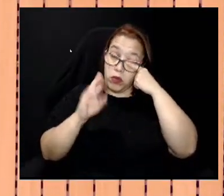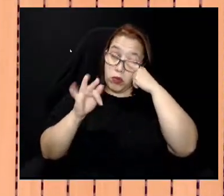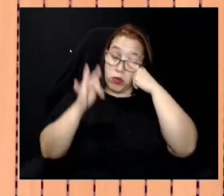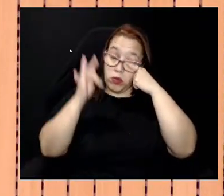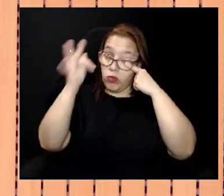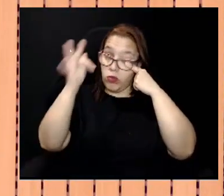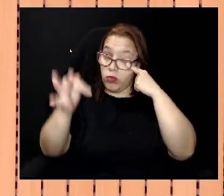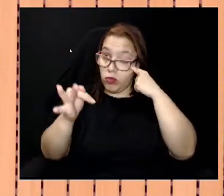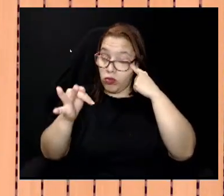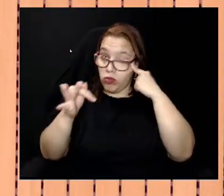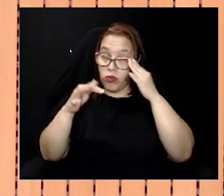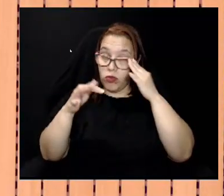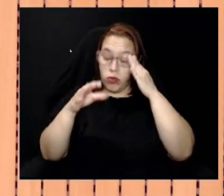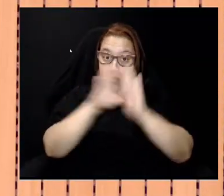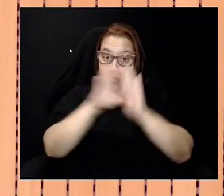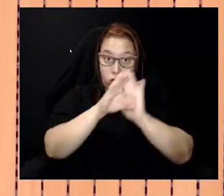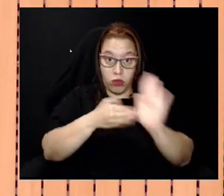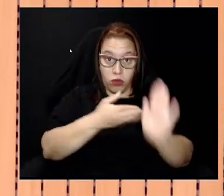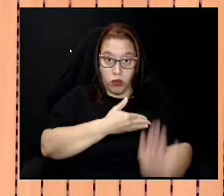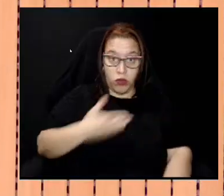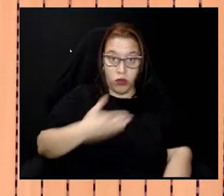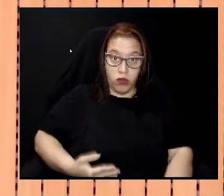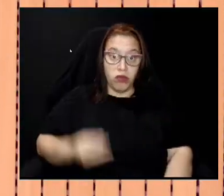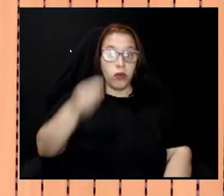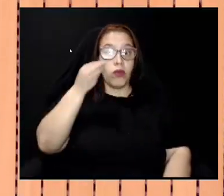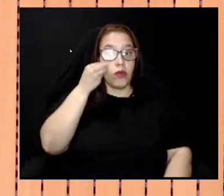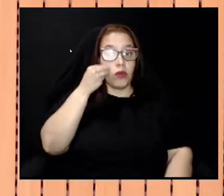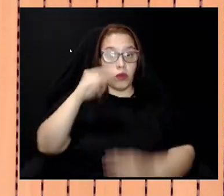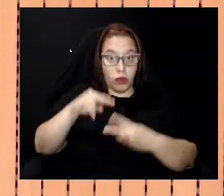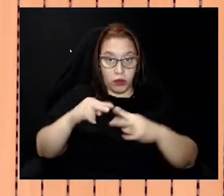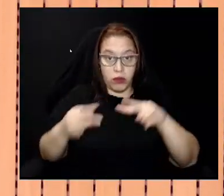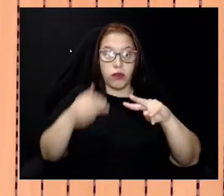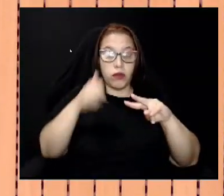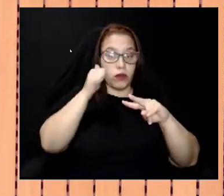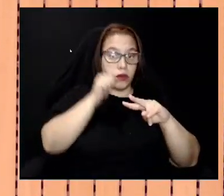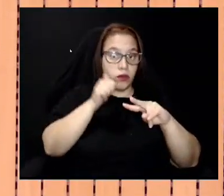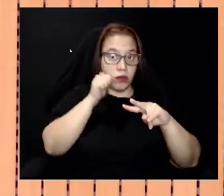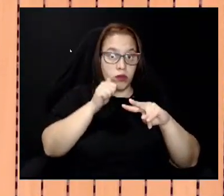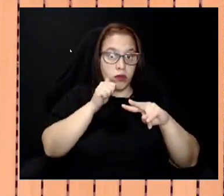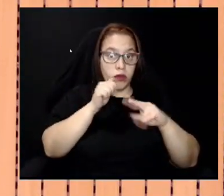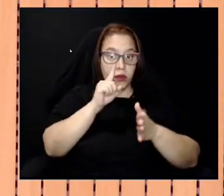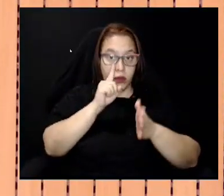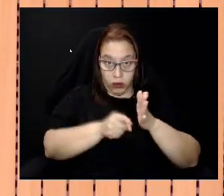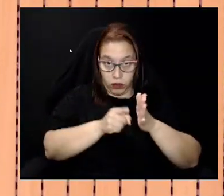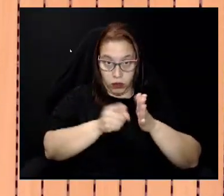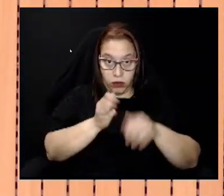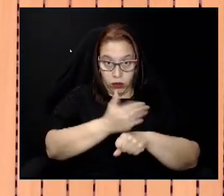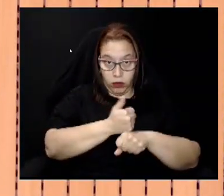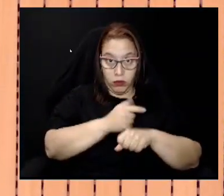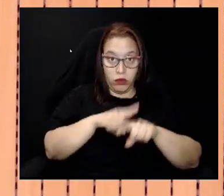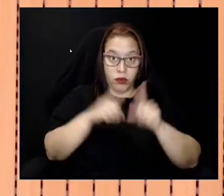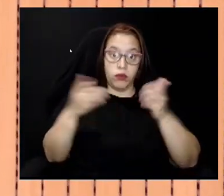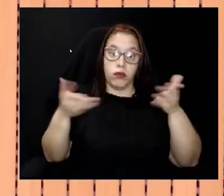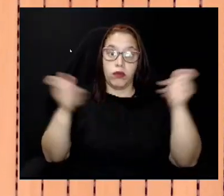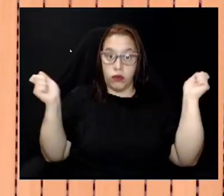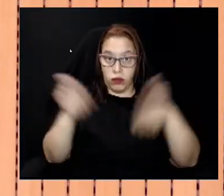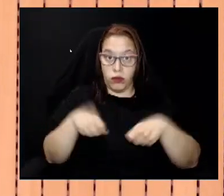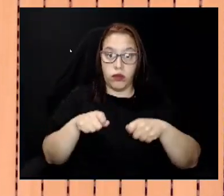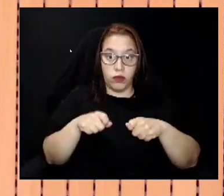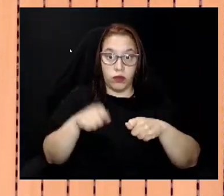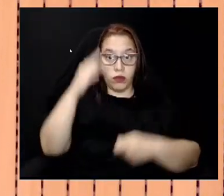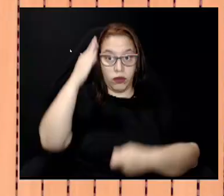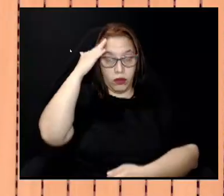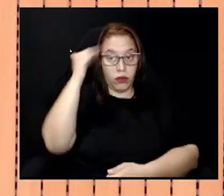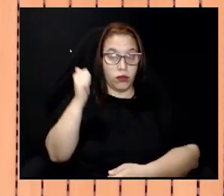programas públicos que ofereçam teste genético às mulheres para se diagnosticar isso, mas hoje já é possível saber isso através de um